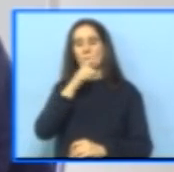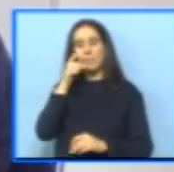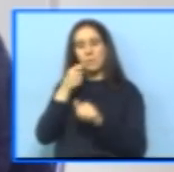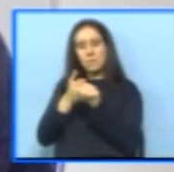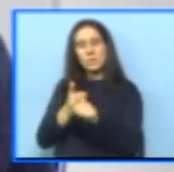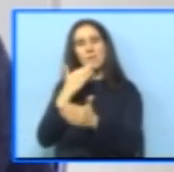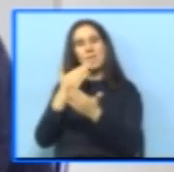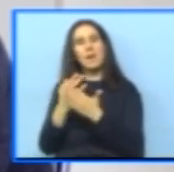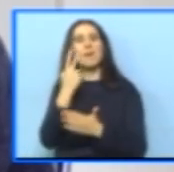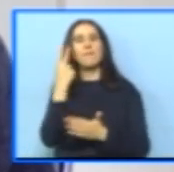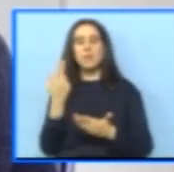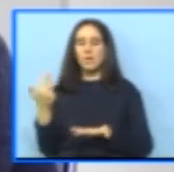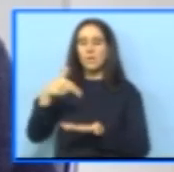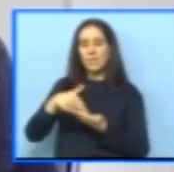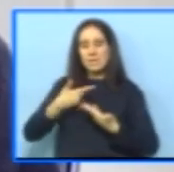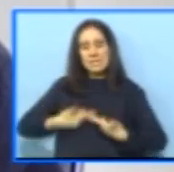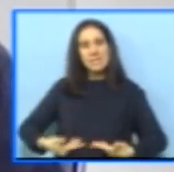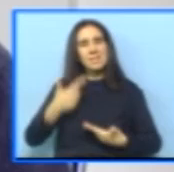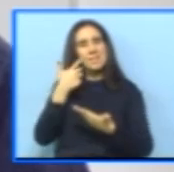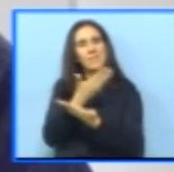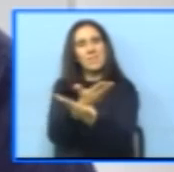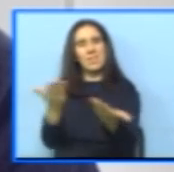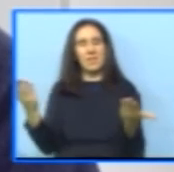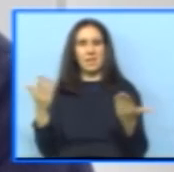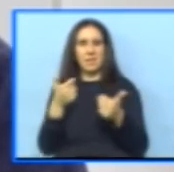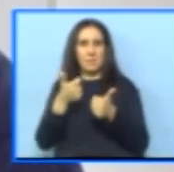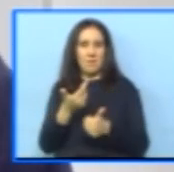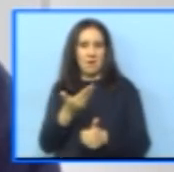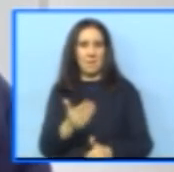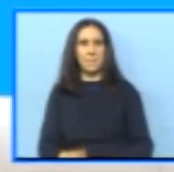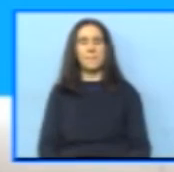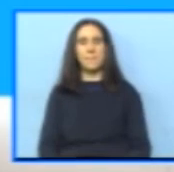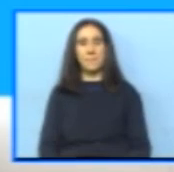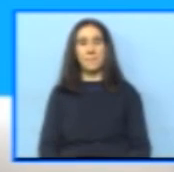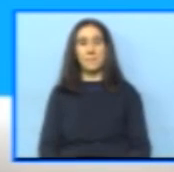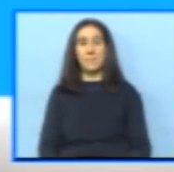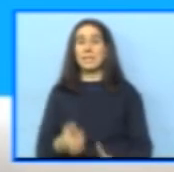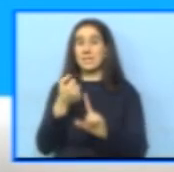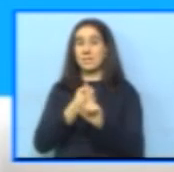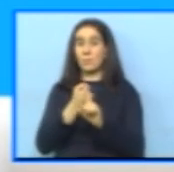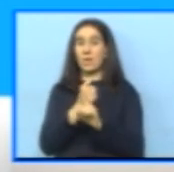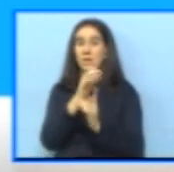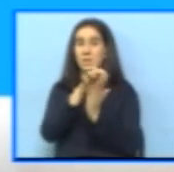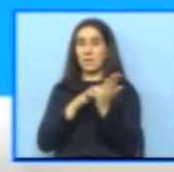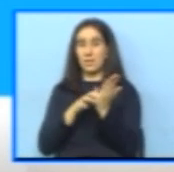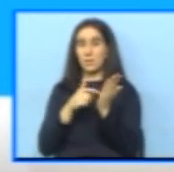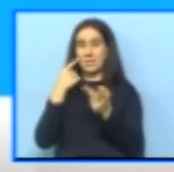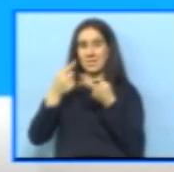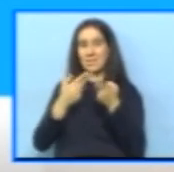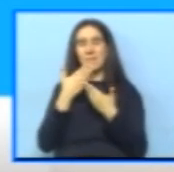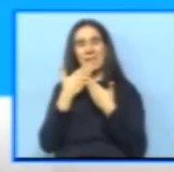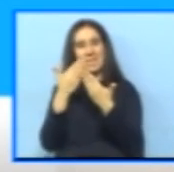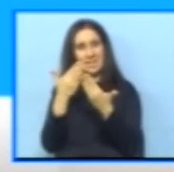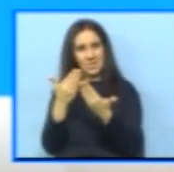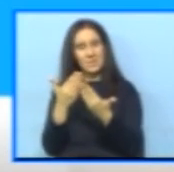vida. Eu vim para que tenham vida e a tenham é bom. Desafios que decorrem destes textos que foram aqui analisados e por isso vos